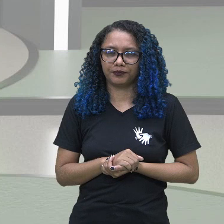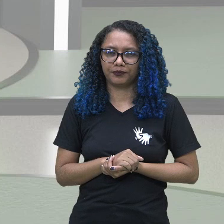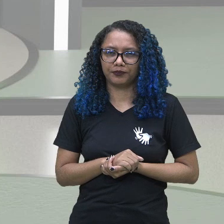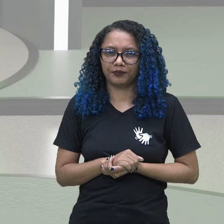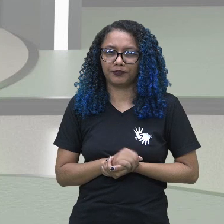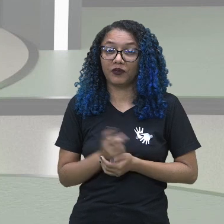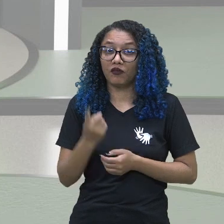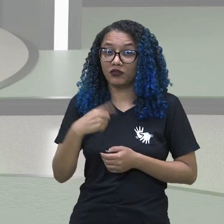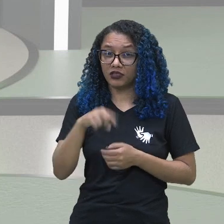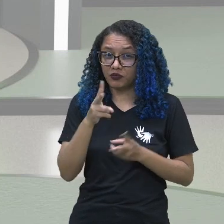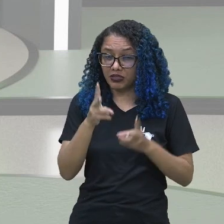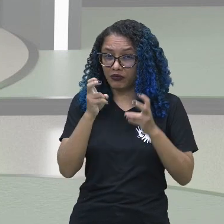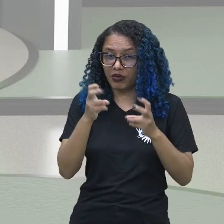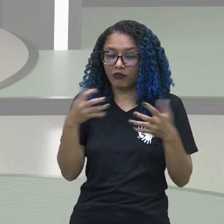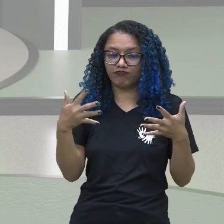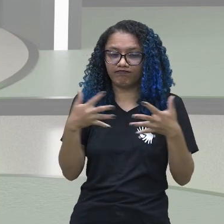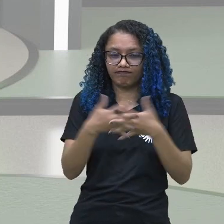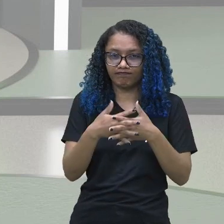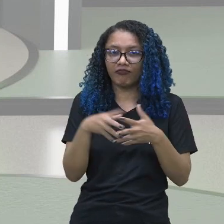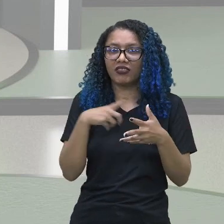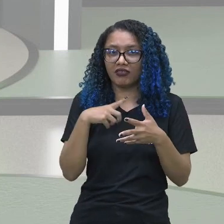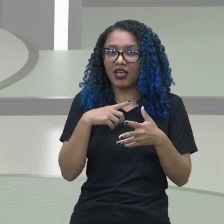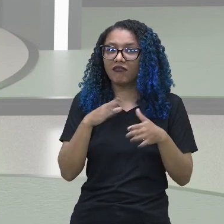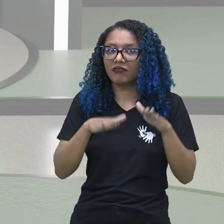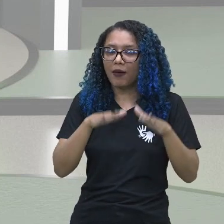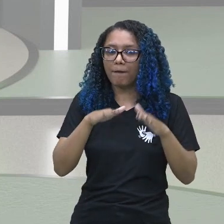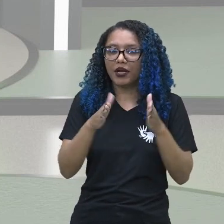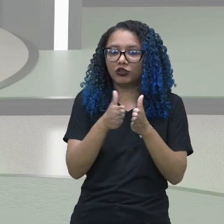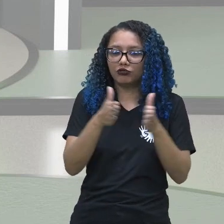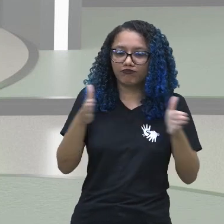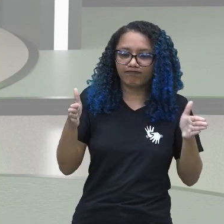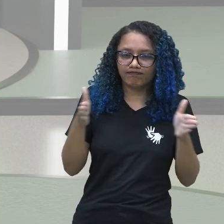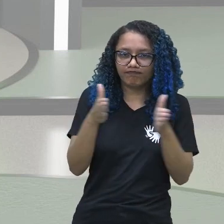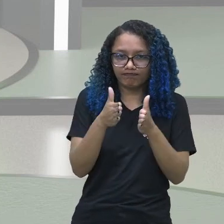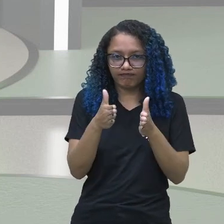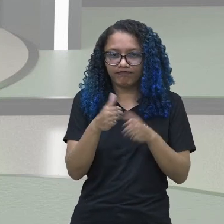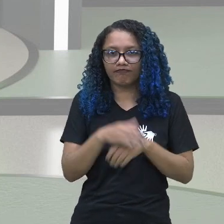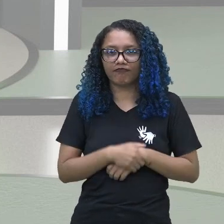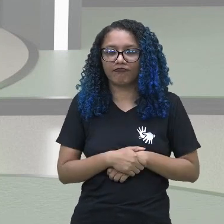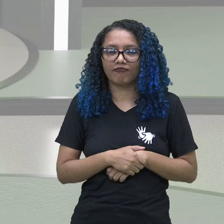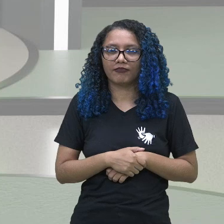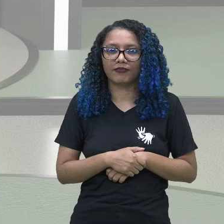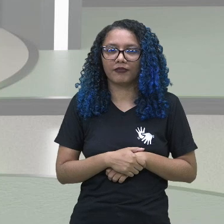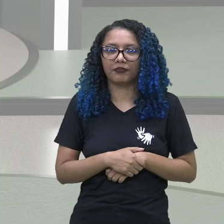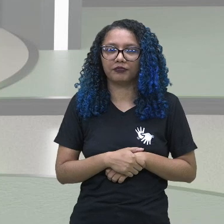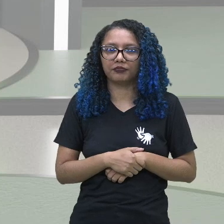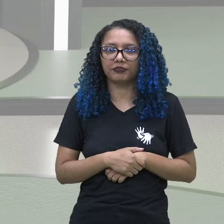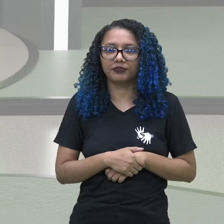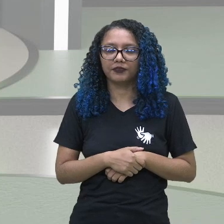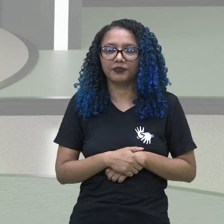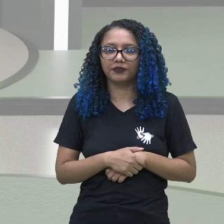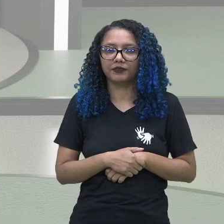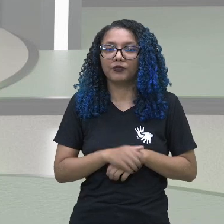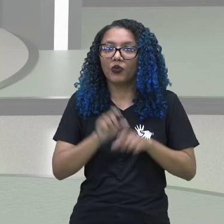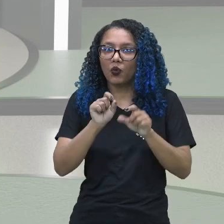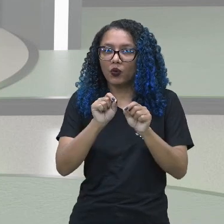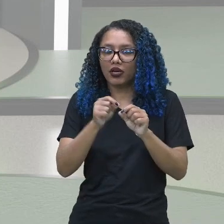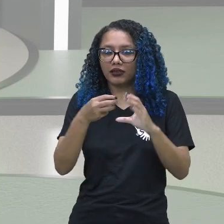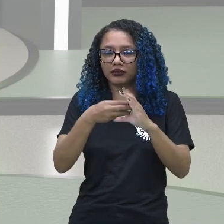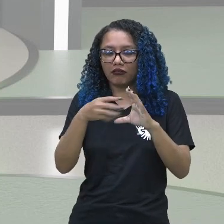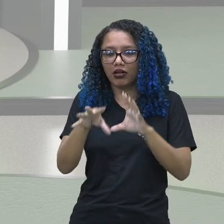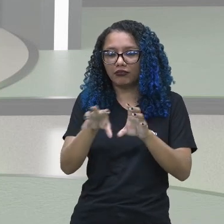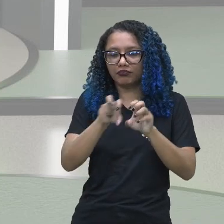um grau de complexidade em termos de tamanho. Aquilo que vai ser assimilado pelas células são